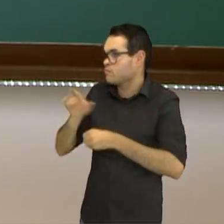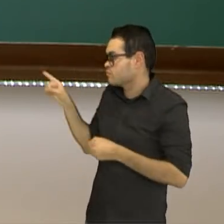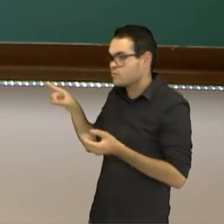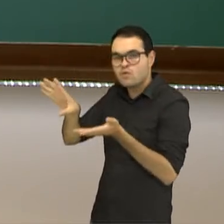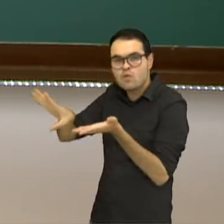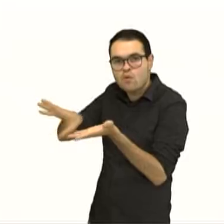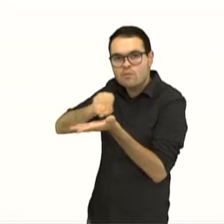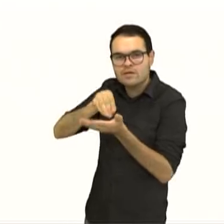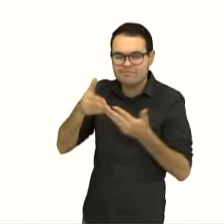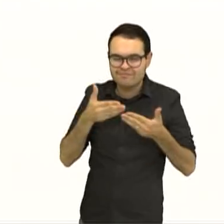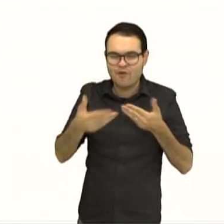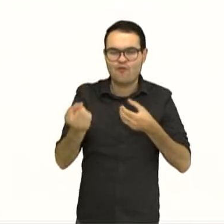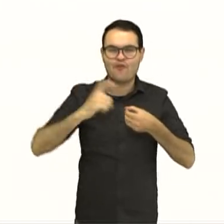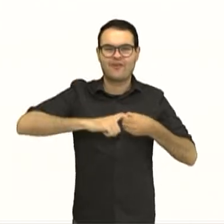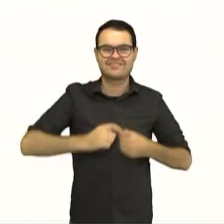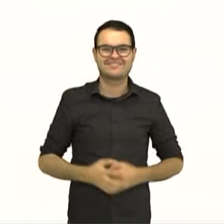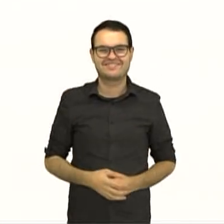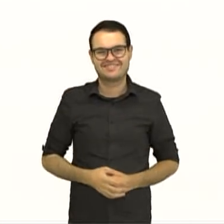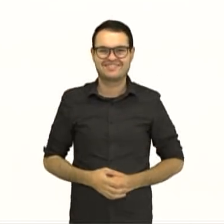esse slide e a gente já retorna.